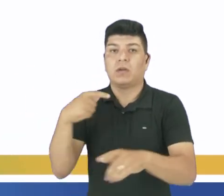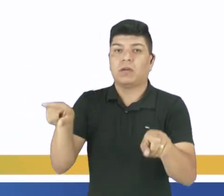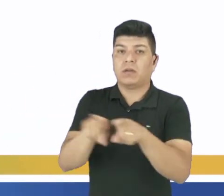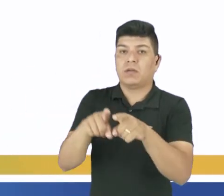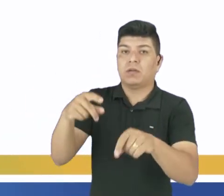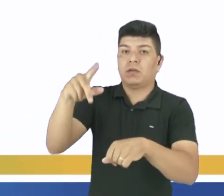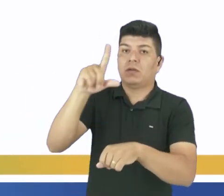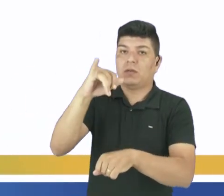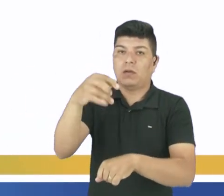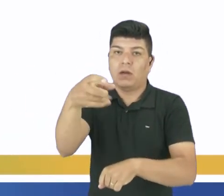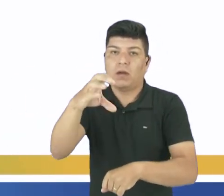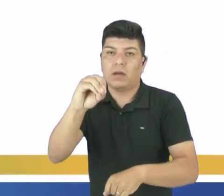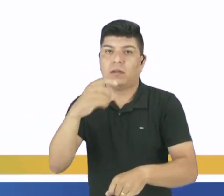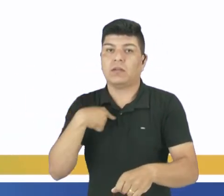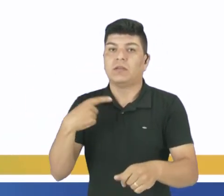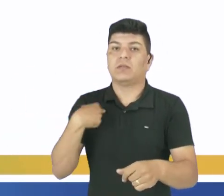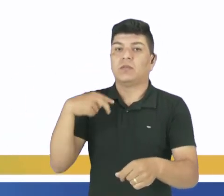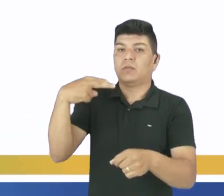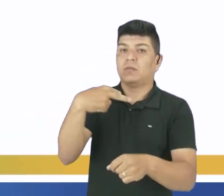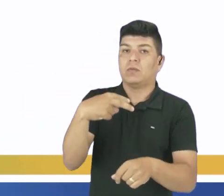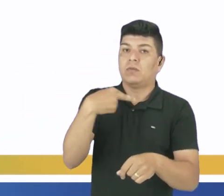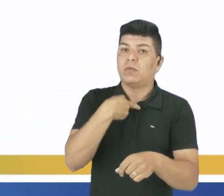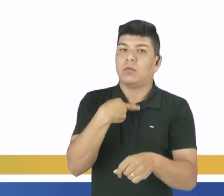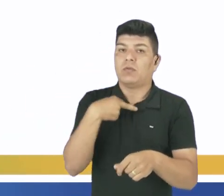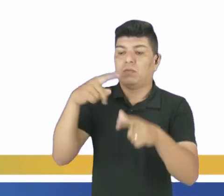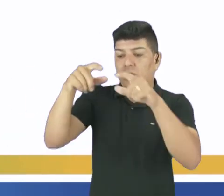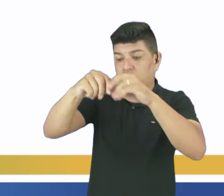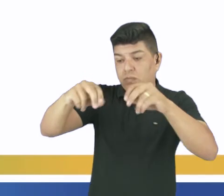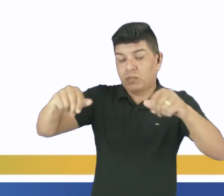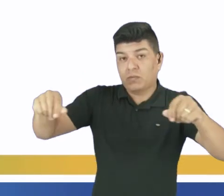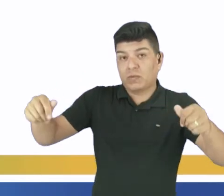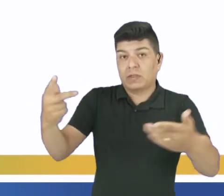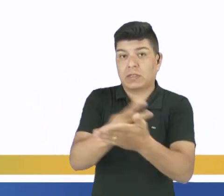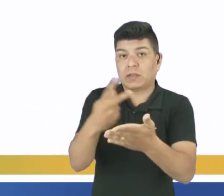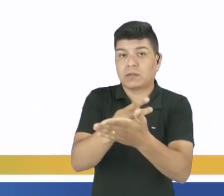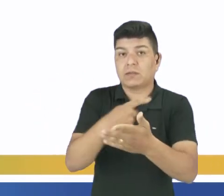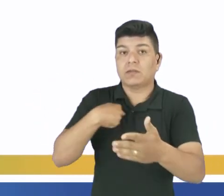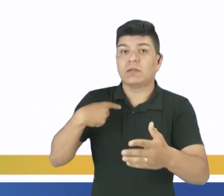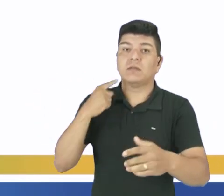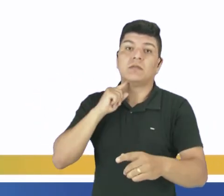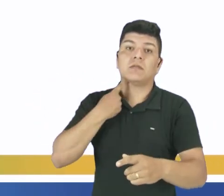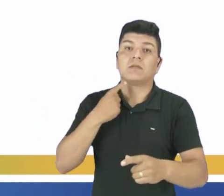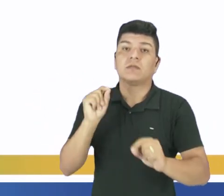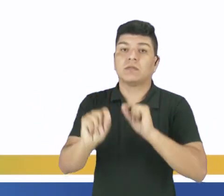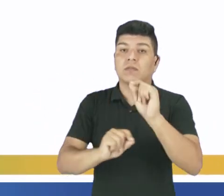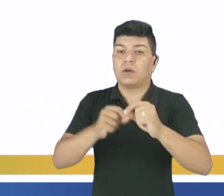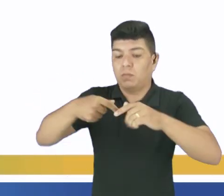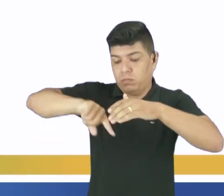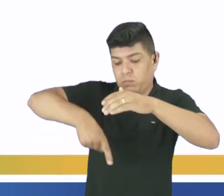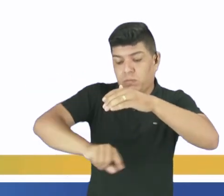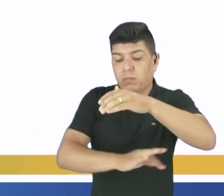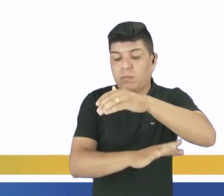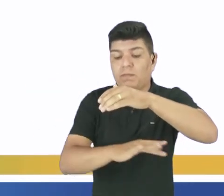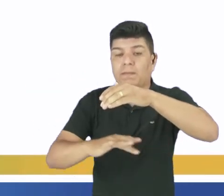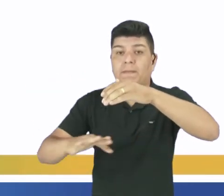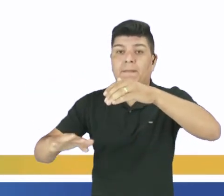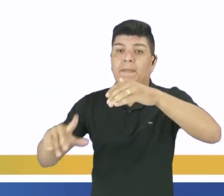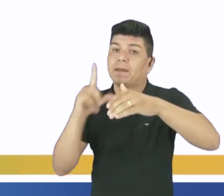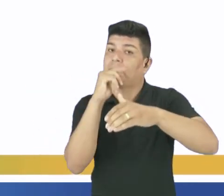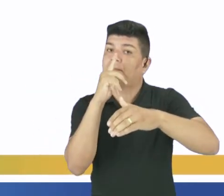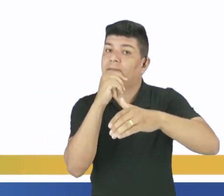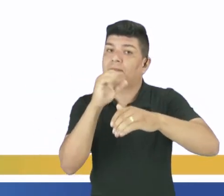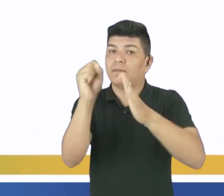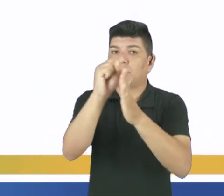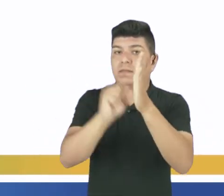resíduos sólidos, ocupação desordenada do solo e contaminação dos cursos fluviais. Isso entre o século